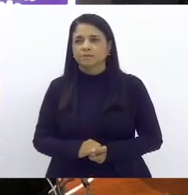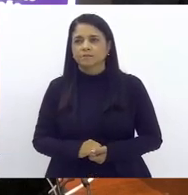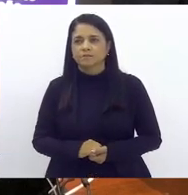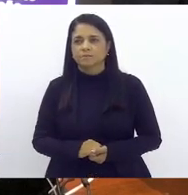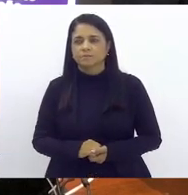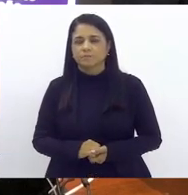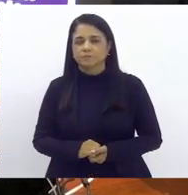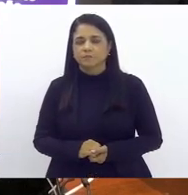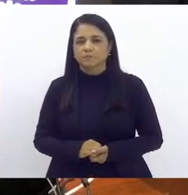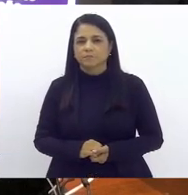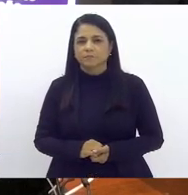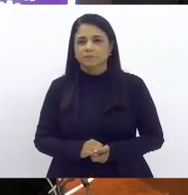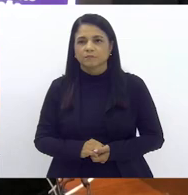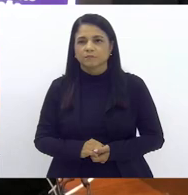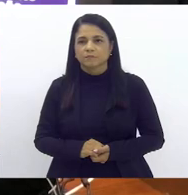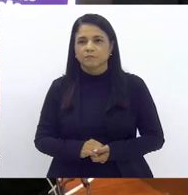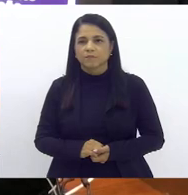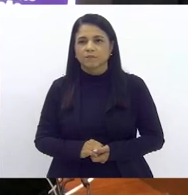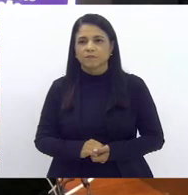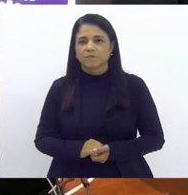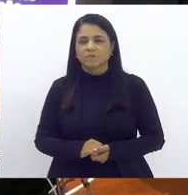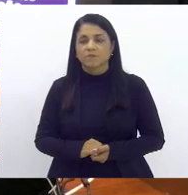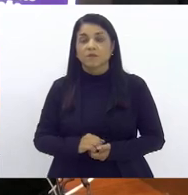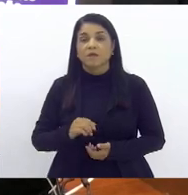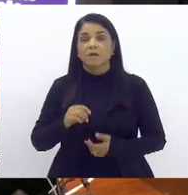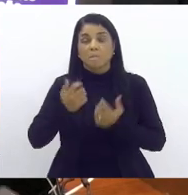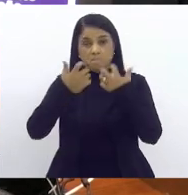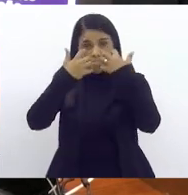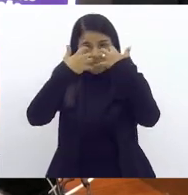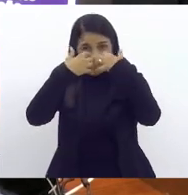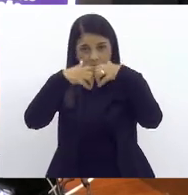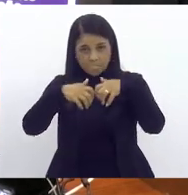Angelita, contigo. Petrópolis também.